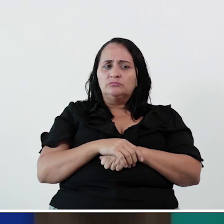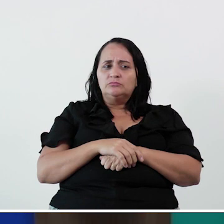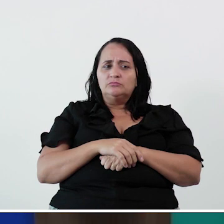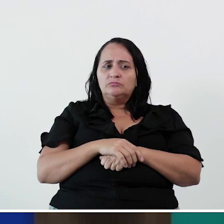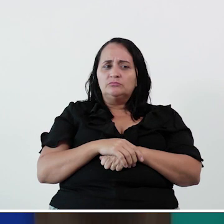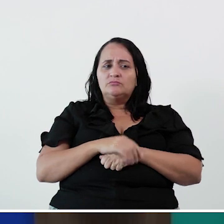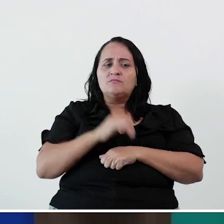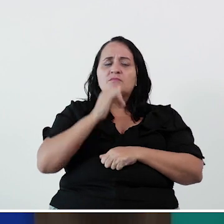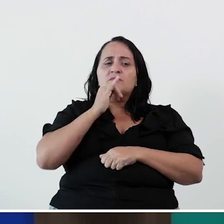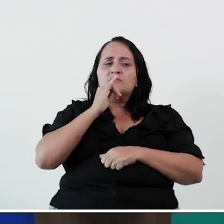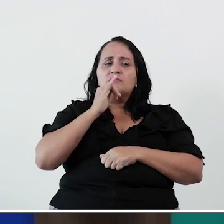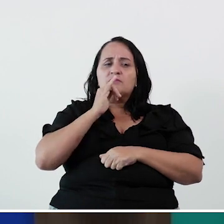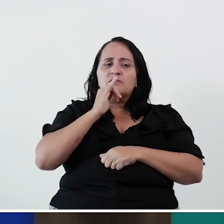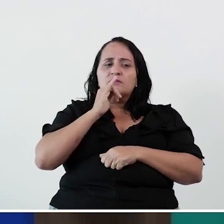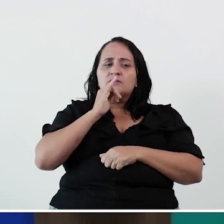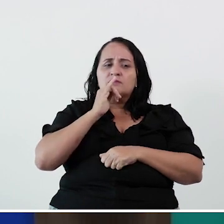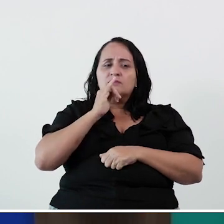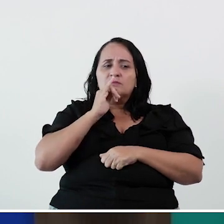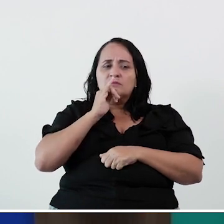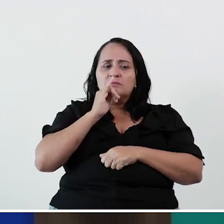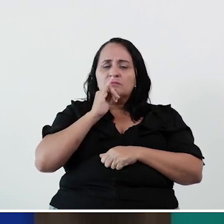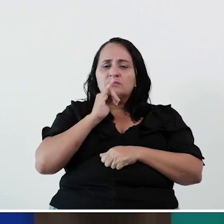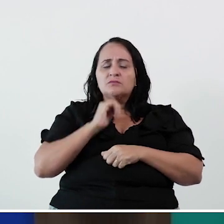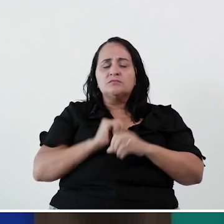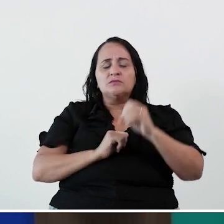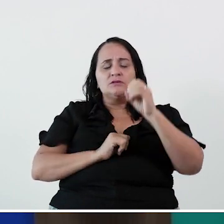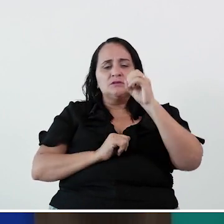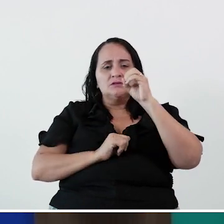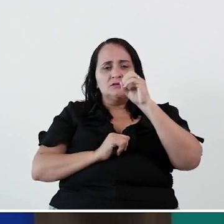Por exemplo, o número